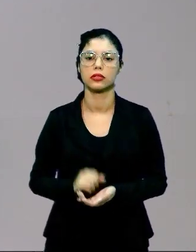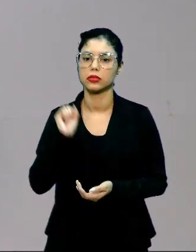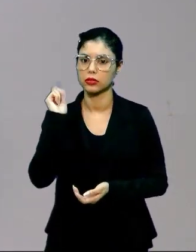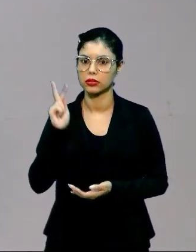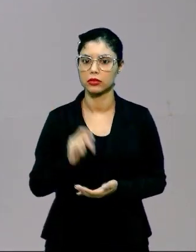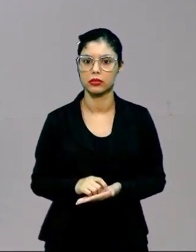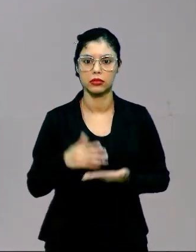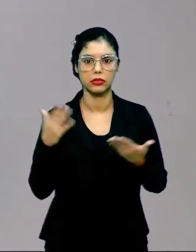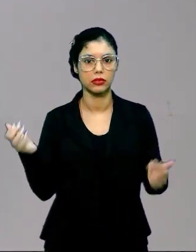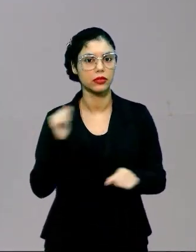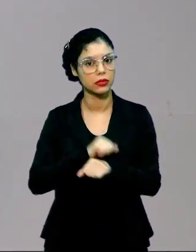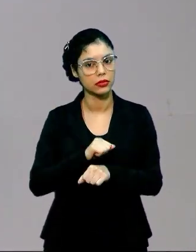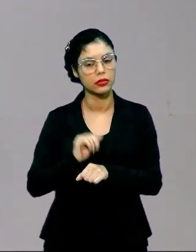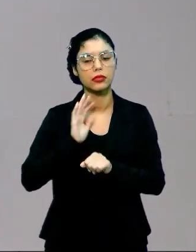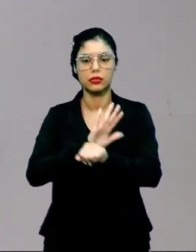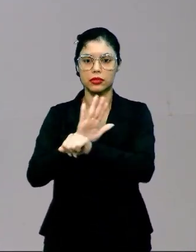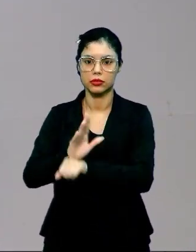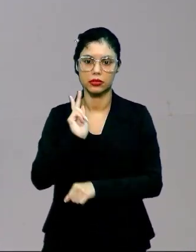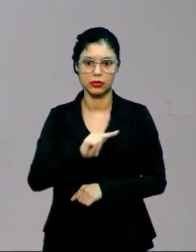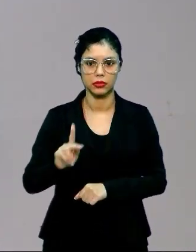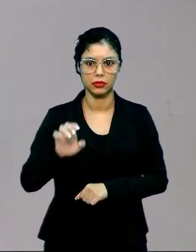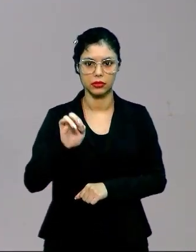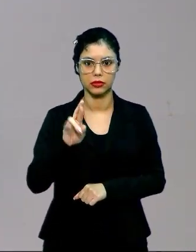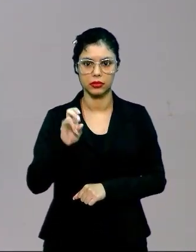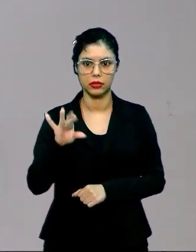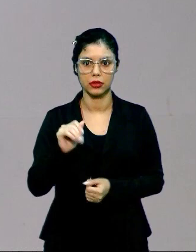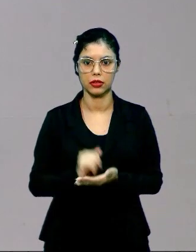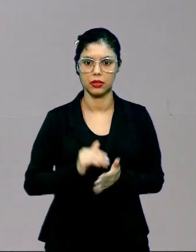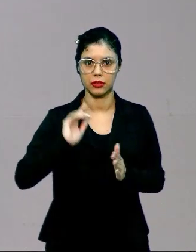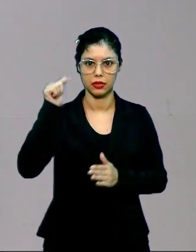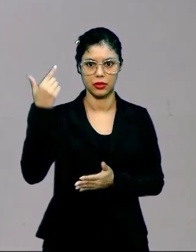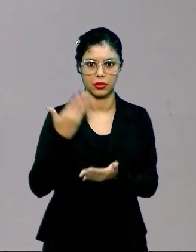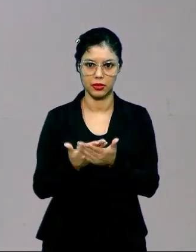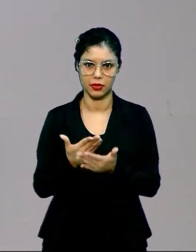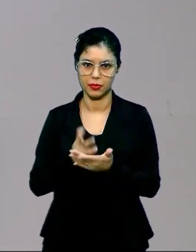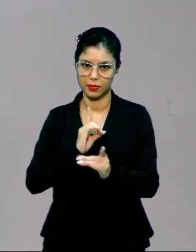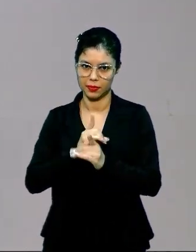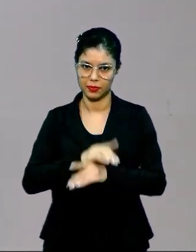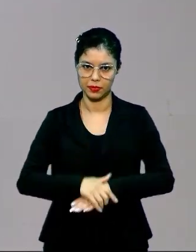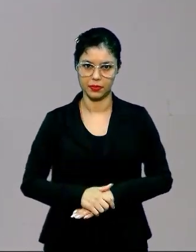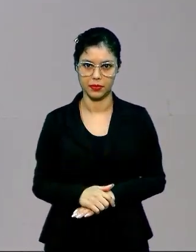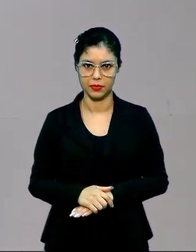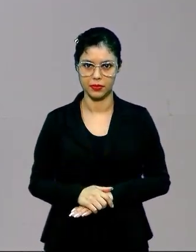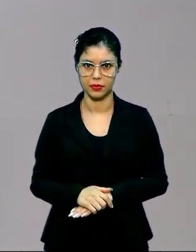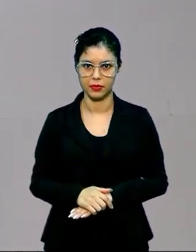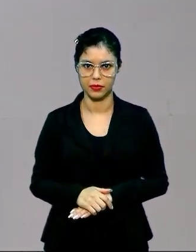Ok? Então espero ter ajudado. Eu sou o professor Emerson. Até o próximo encontro.